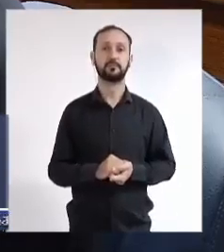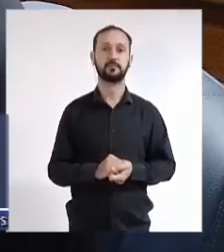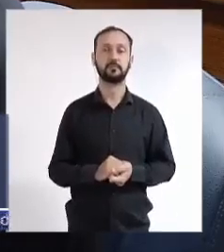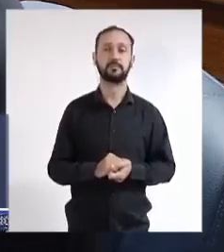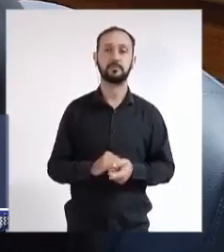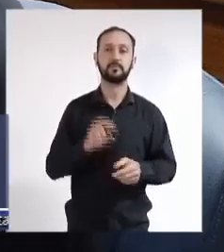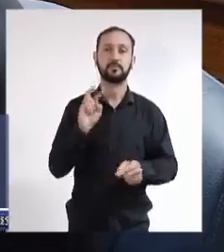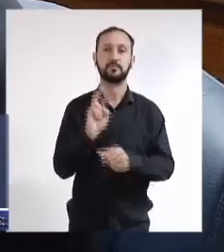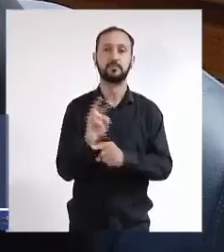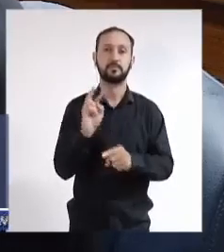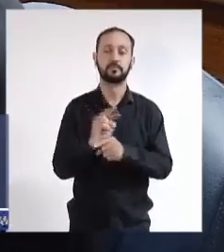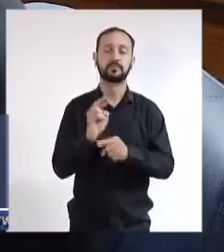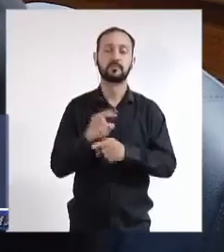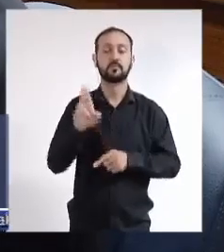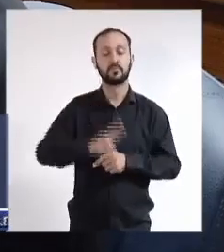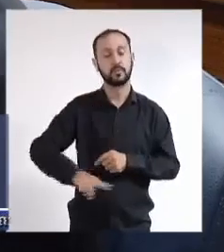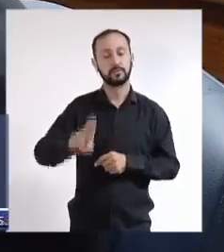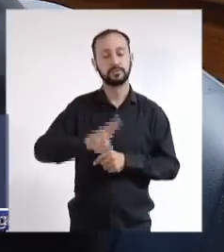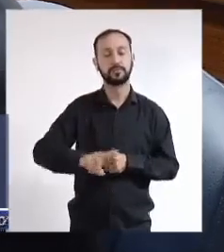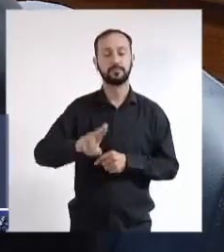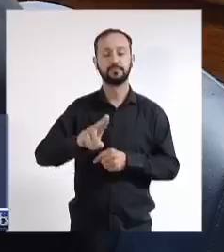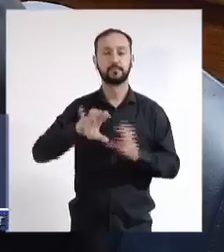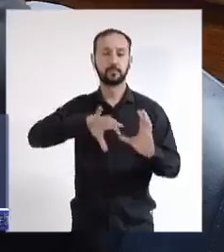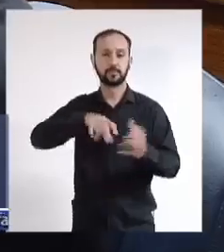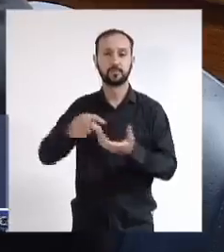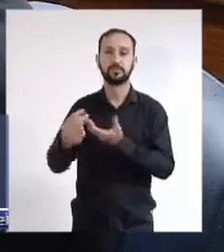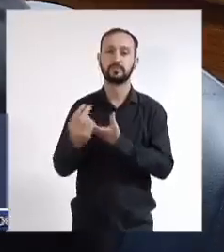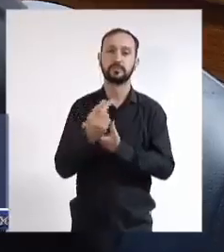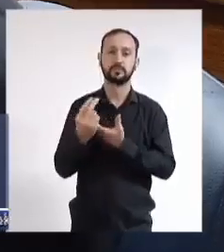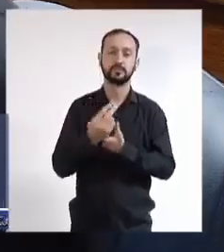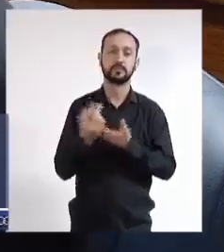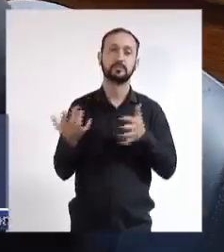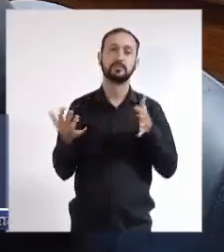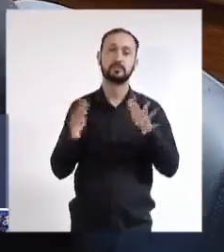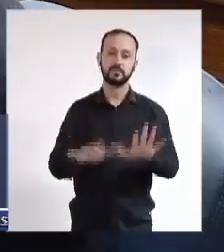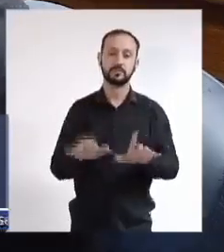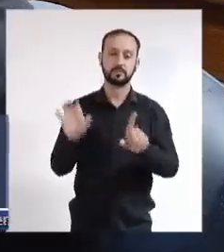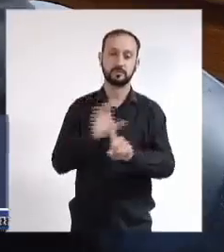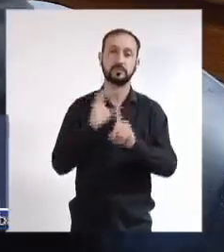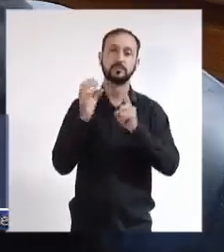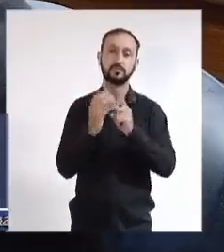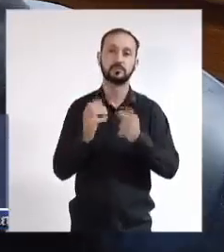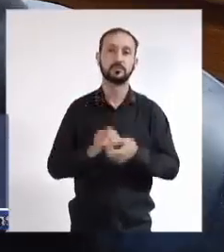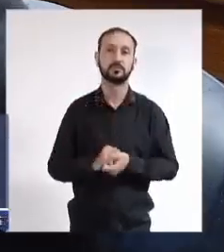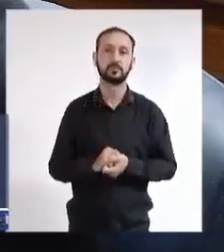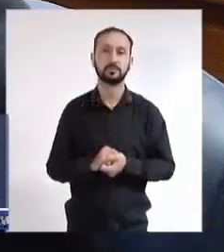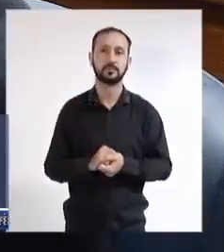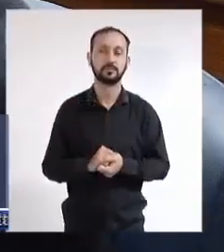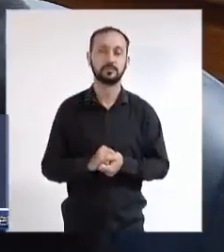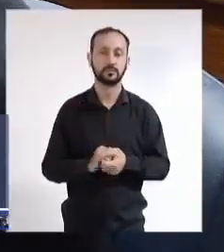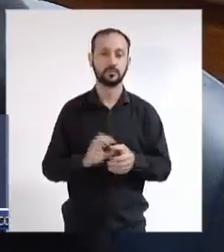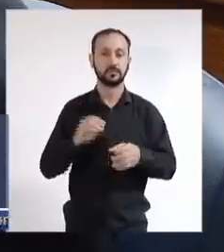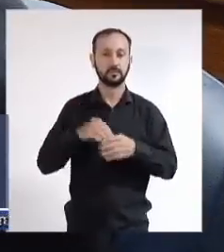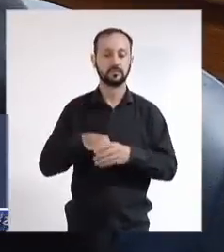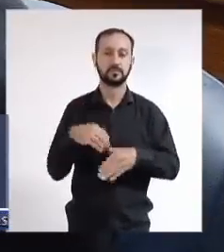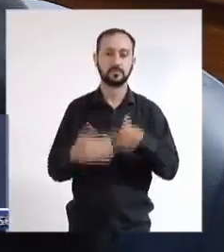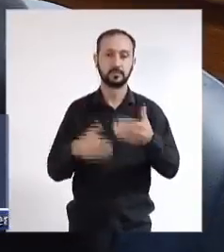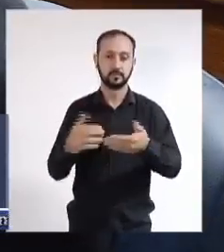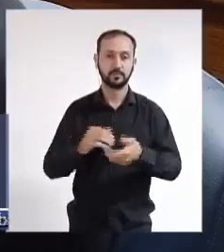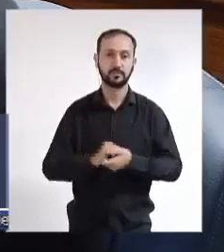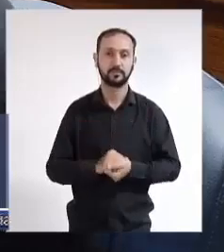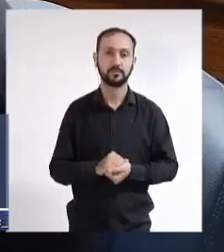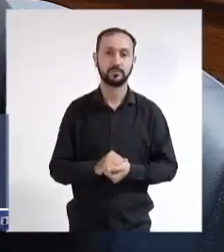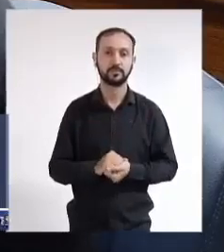com o objetivo do uso sustentável efetivo ou seja a inserção da comunidade também no processo de grande de